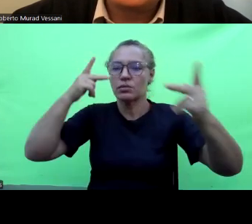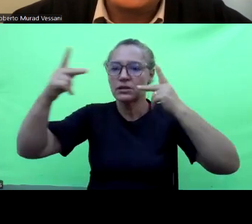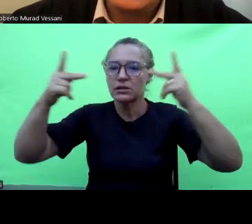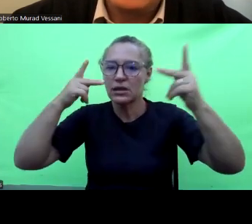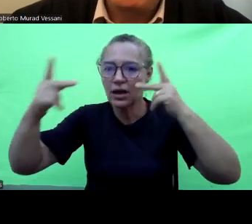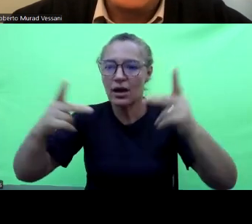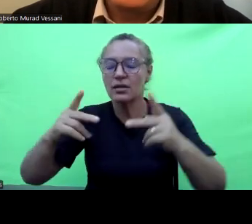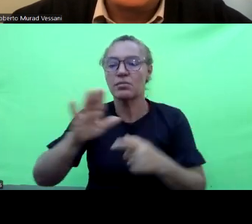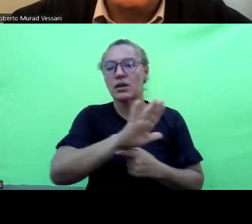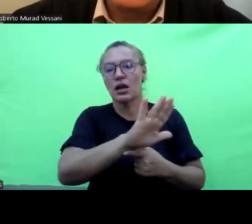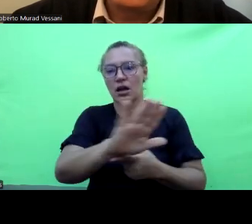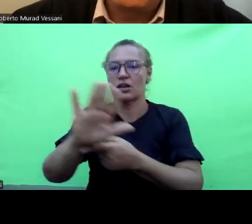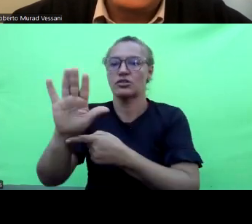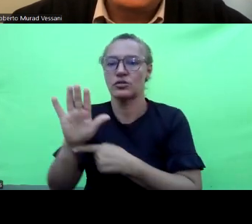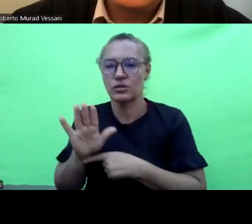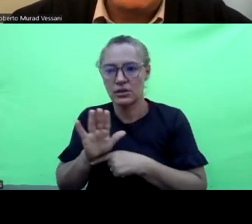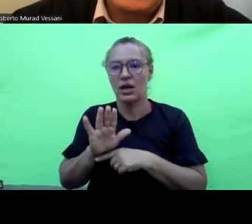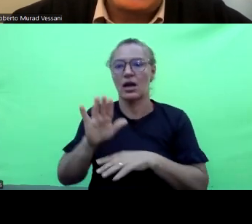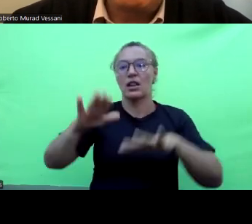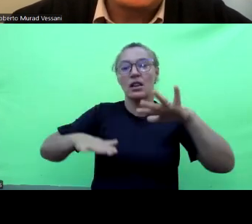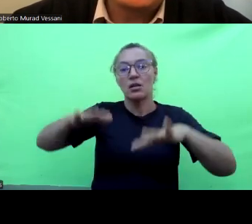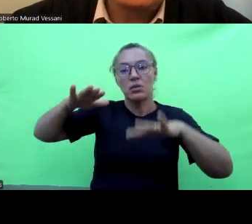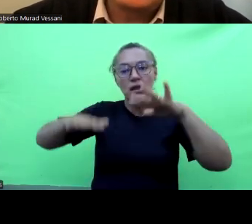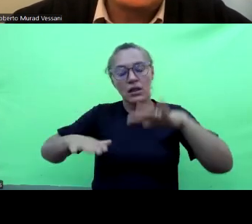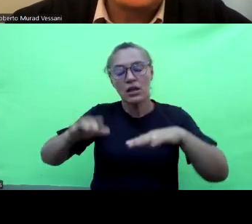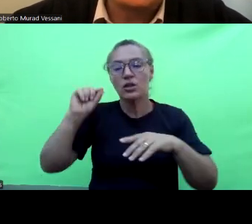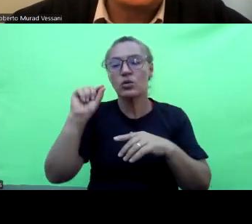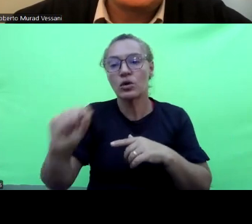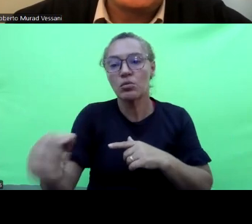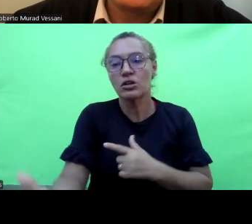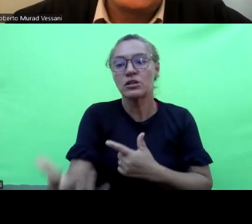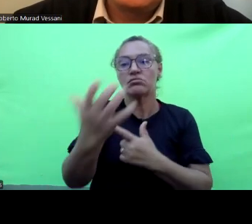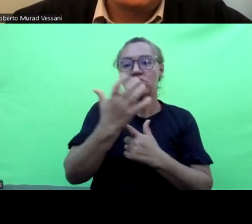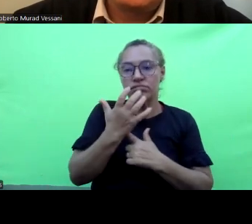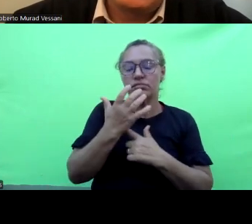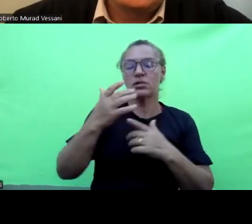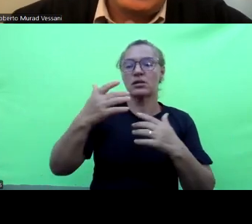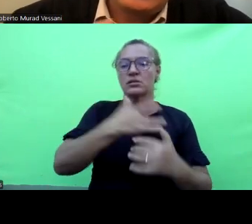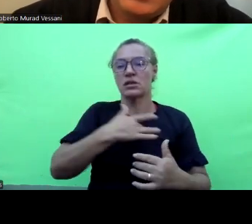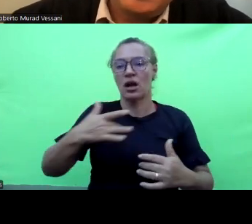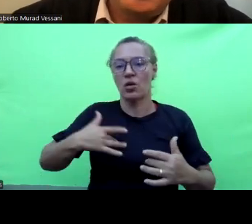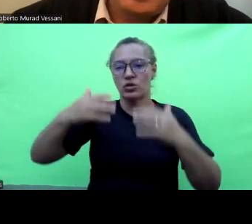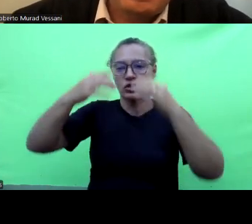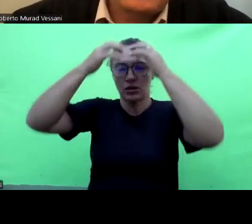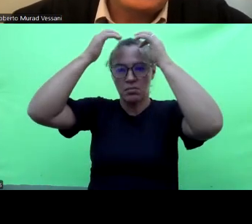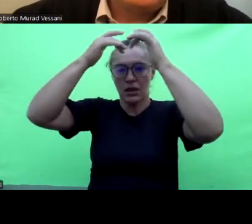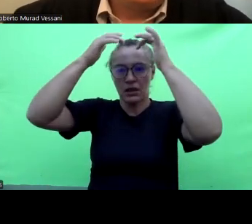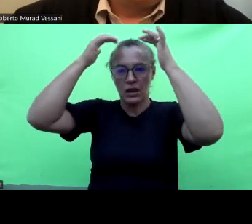tentar auxiliar dependendo do quanto isso está impactando na saúde mental do paciente.